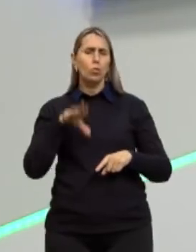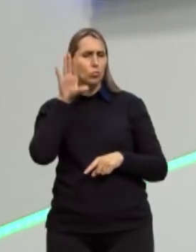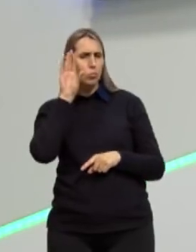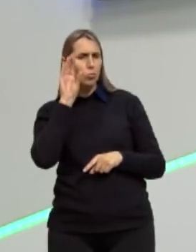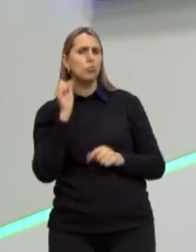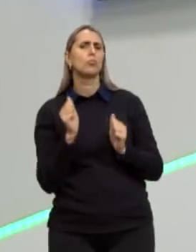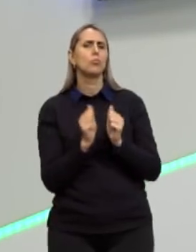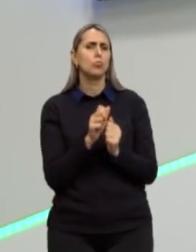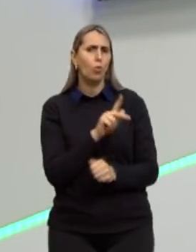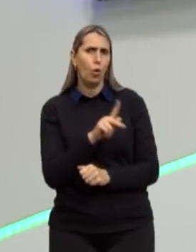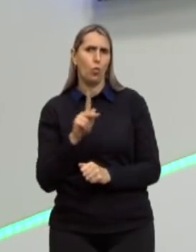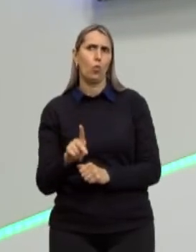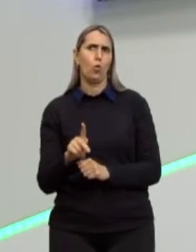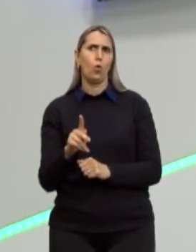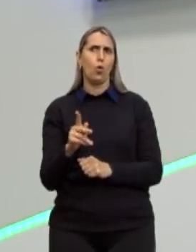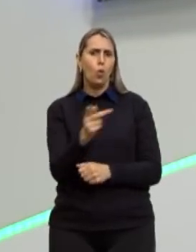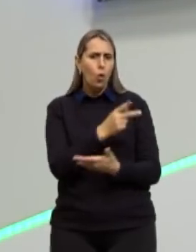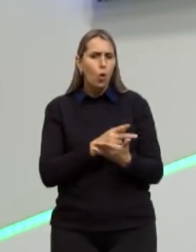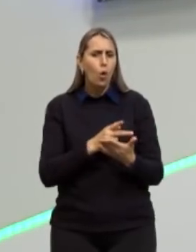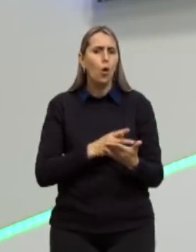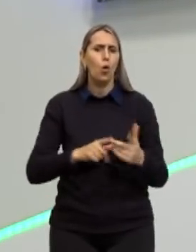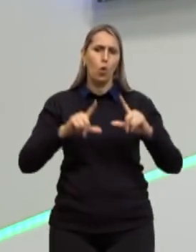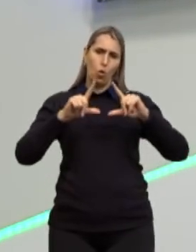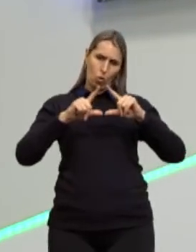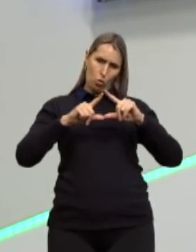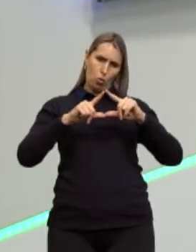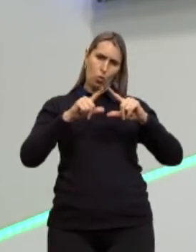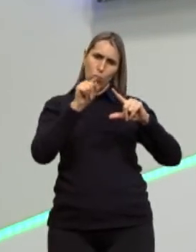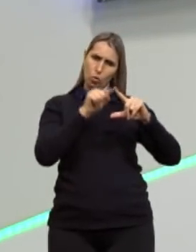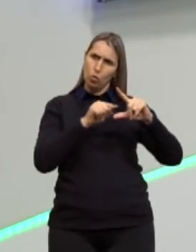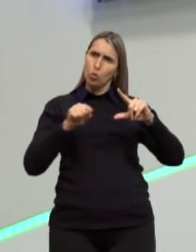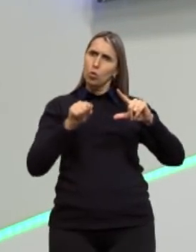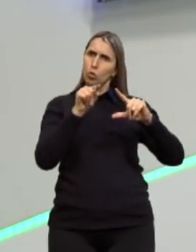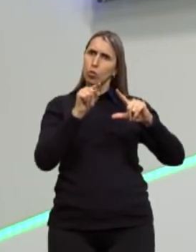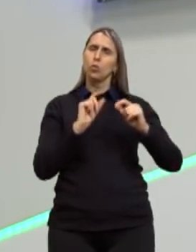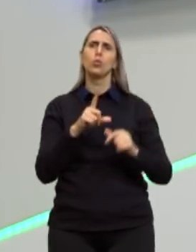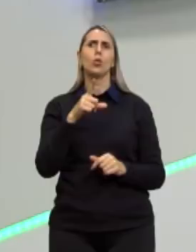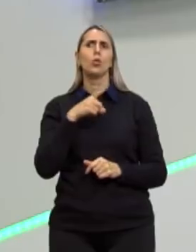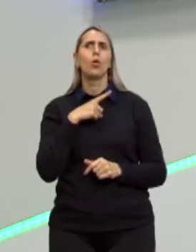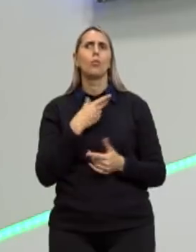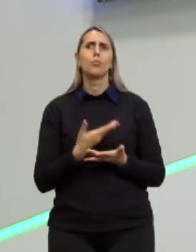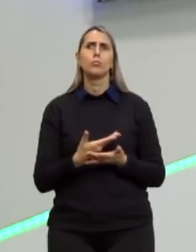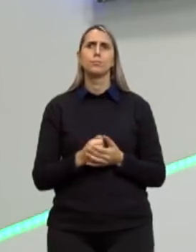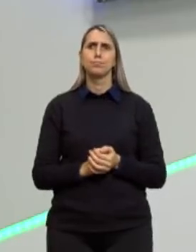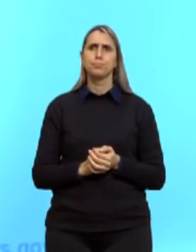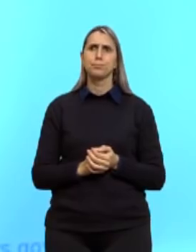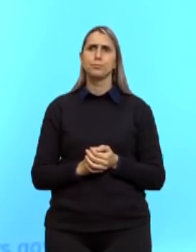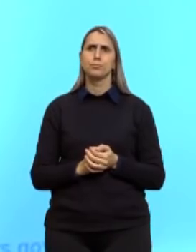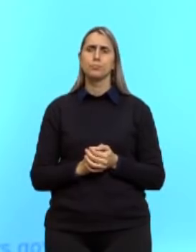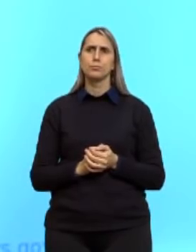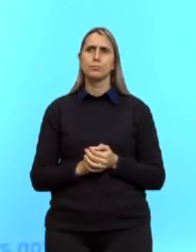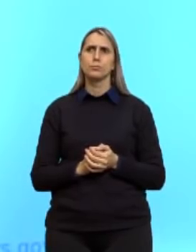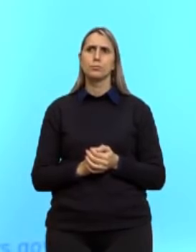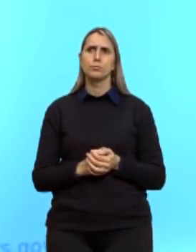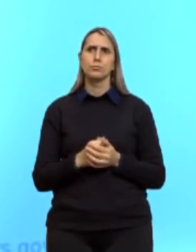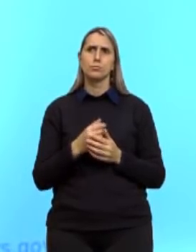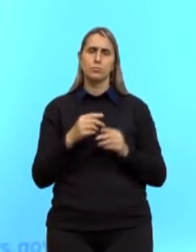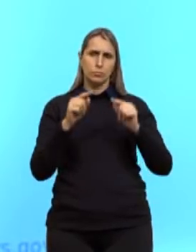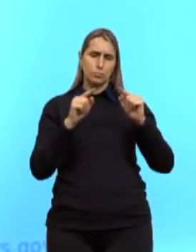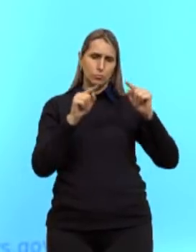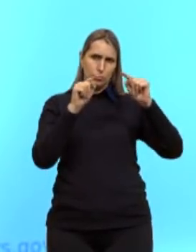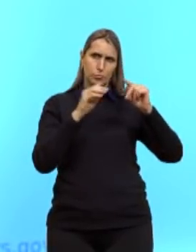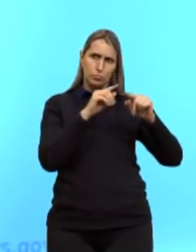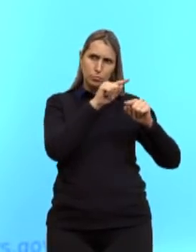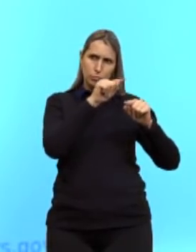comigo o desenho desse triângulo que está aqui que nós temos nós temos duas